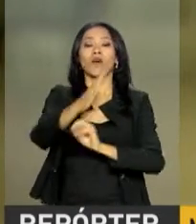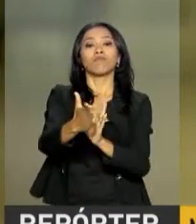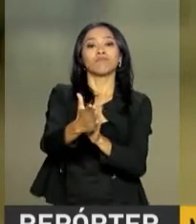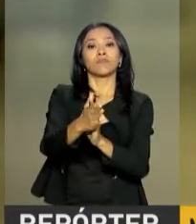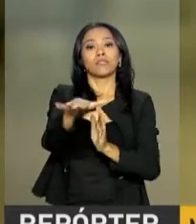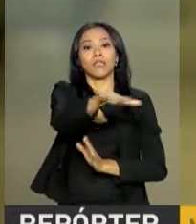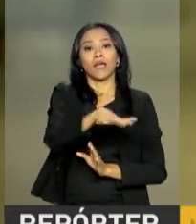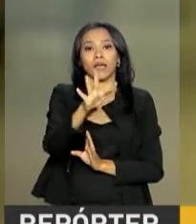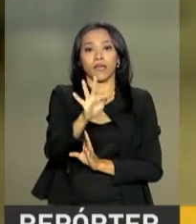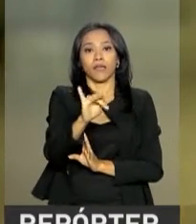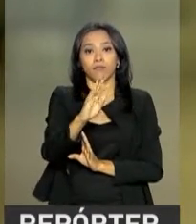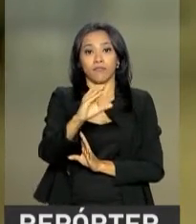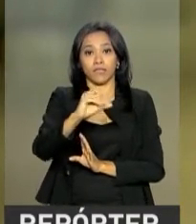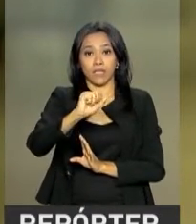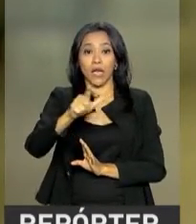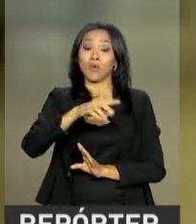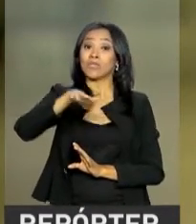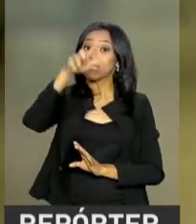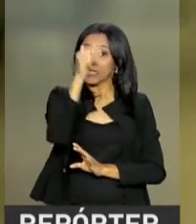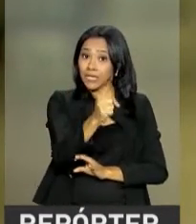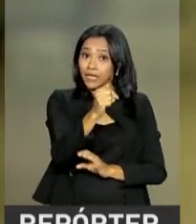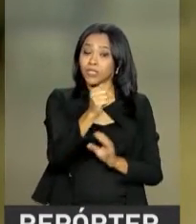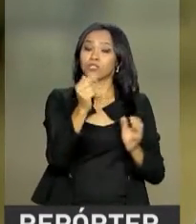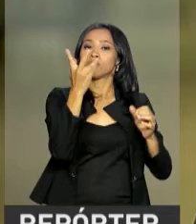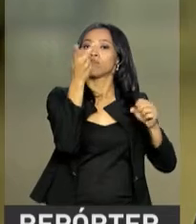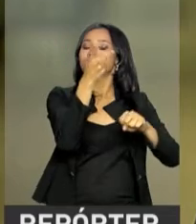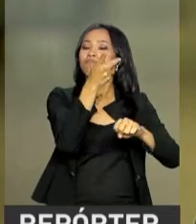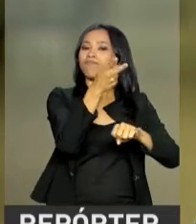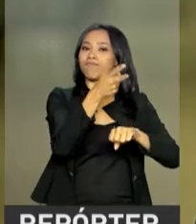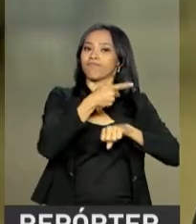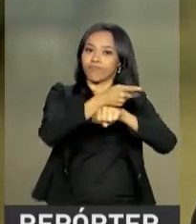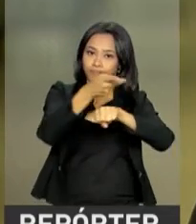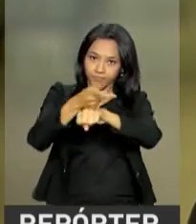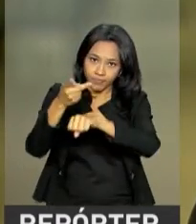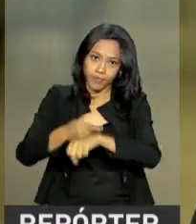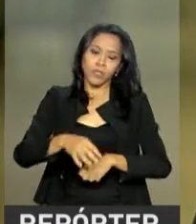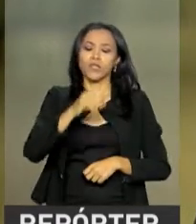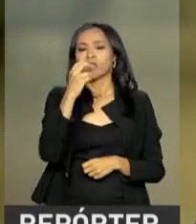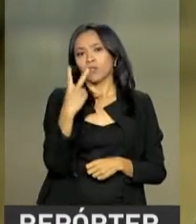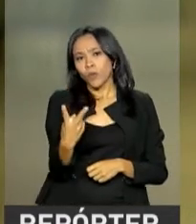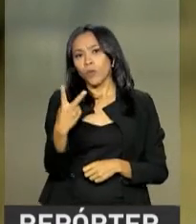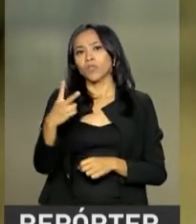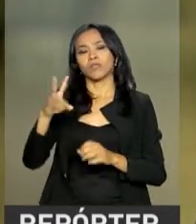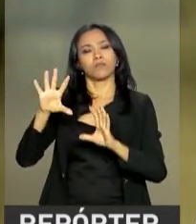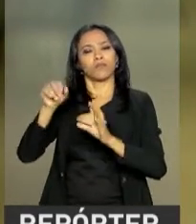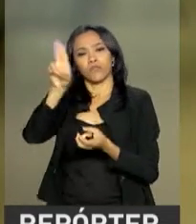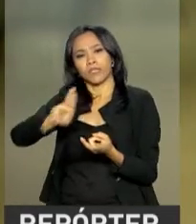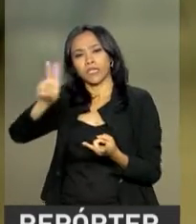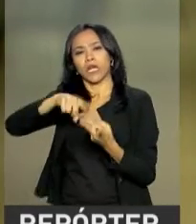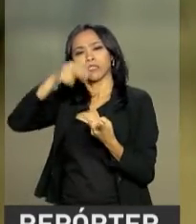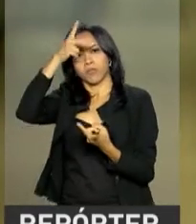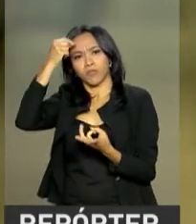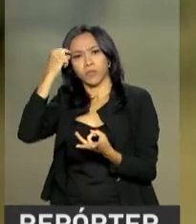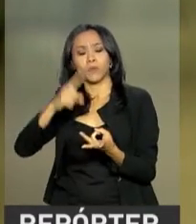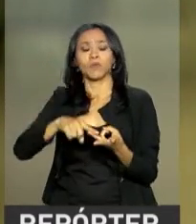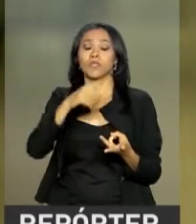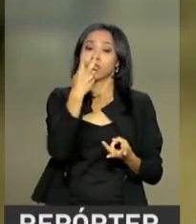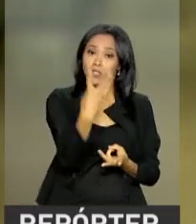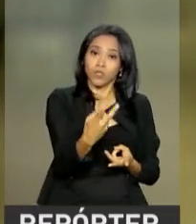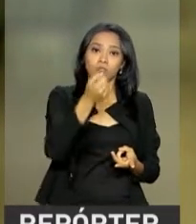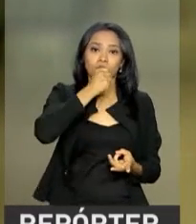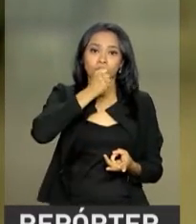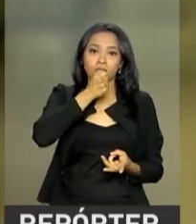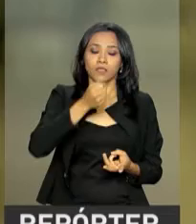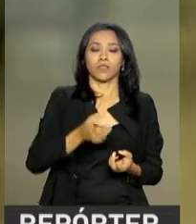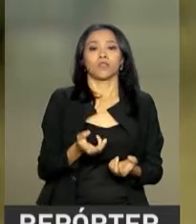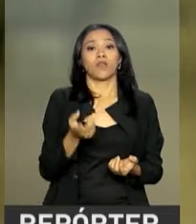sete vencedores três escolas dois órgãos públicos como universidades ou prefeituras e dos jornalistas a ideia